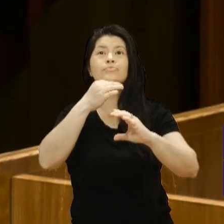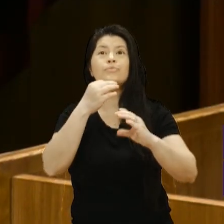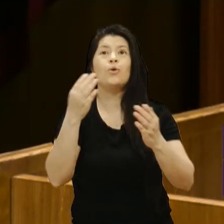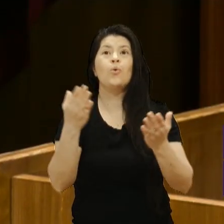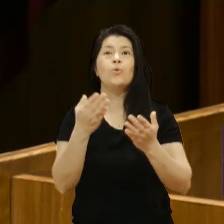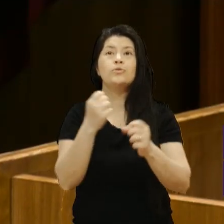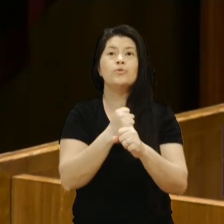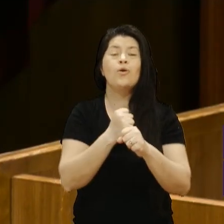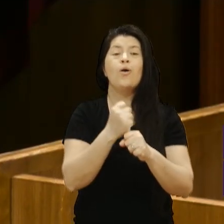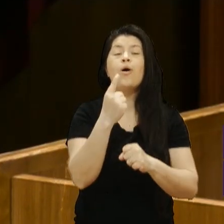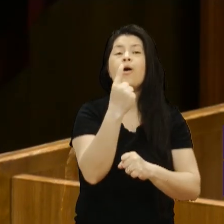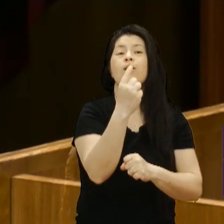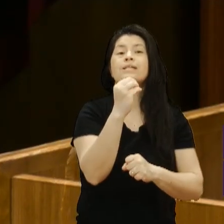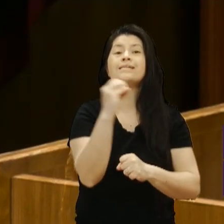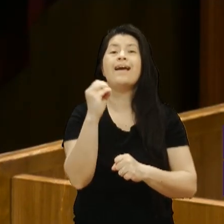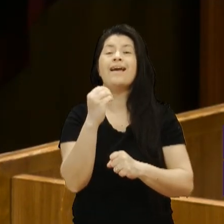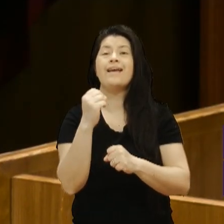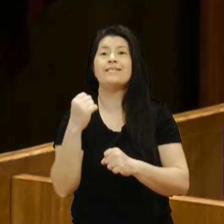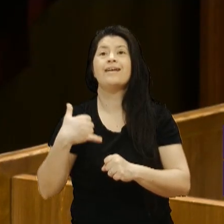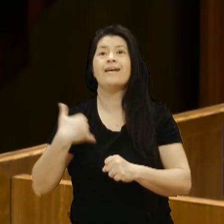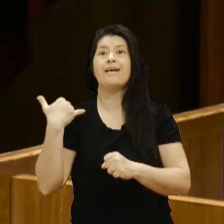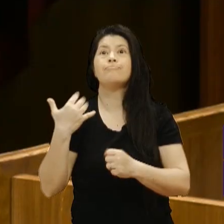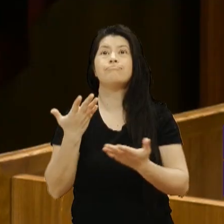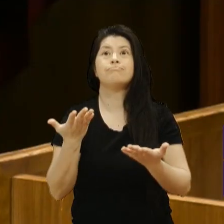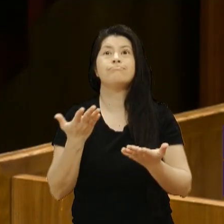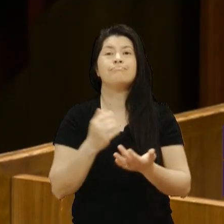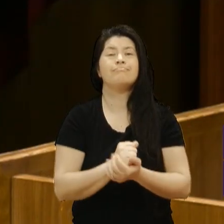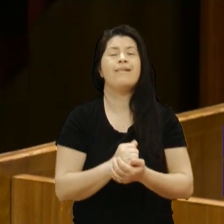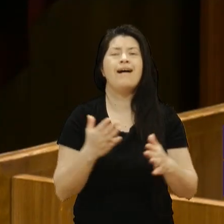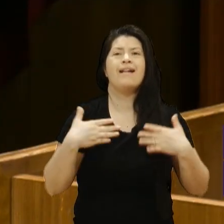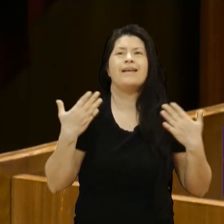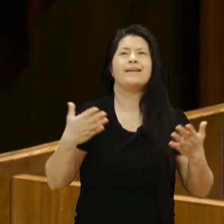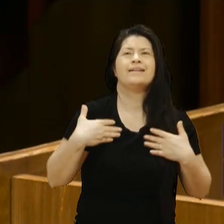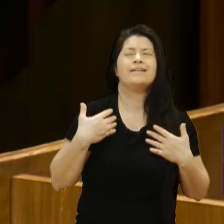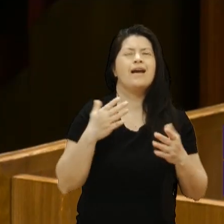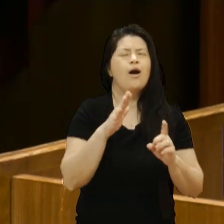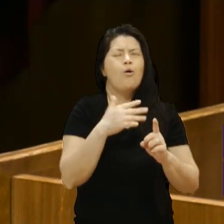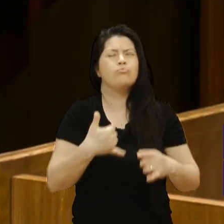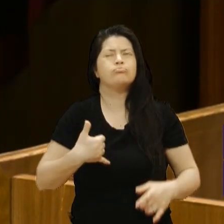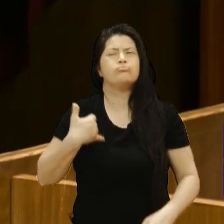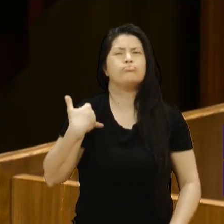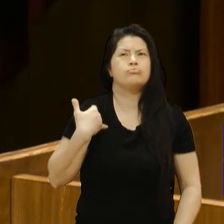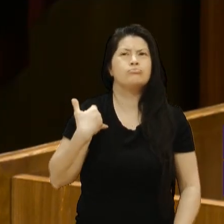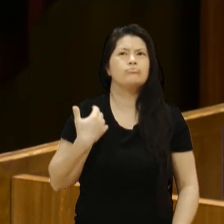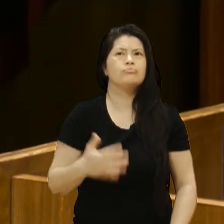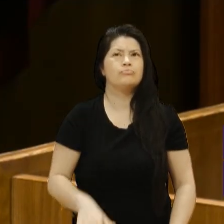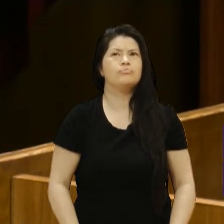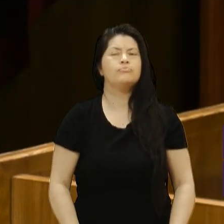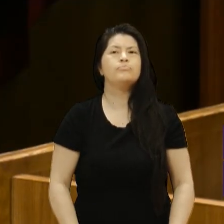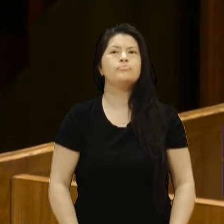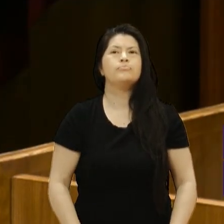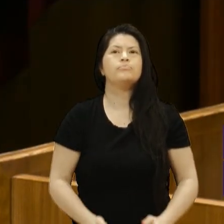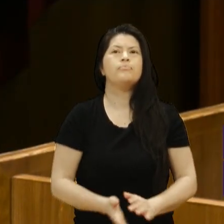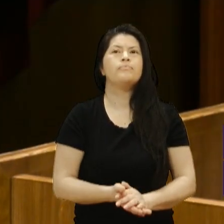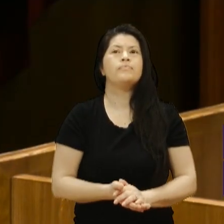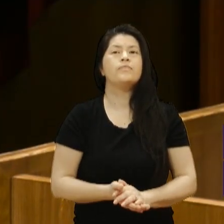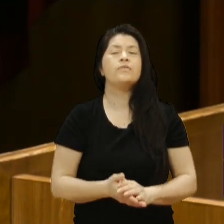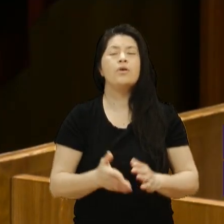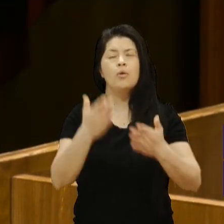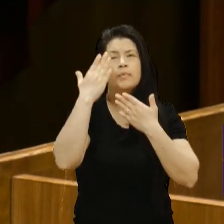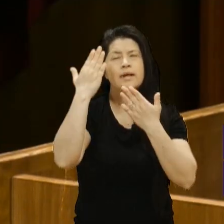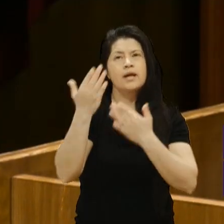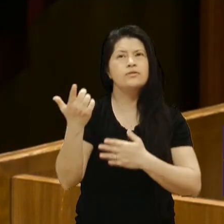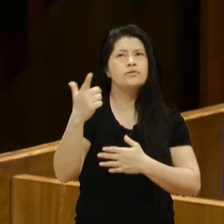que completamos 100 anos de história, é um motivo de muita alegria e muito orgulho, acima de tudo. Eu quero novamente